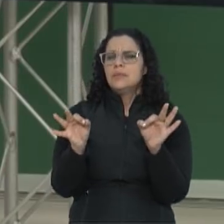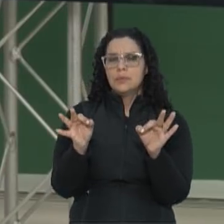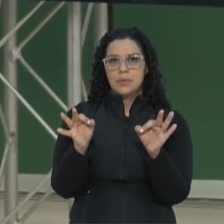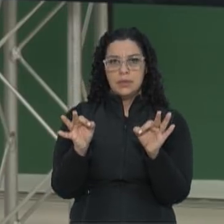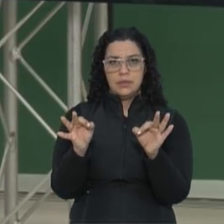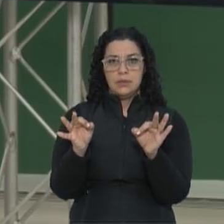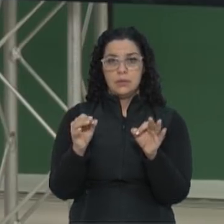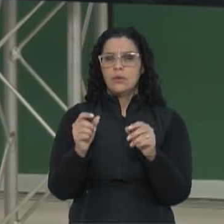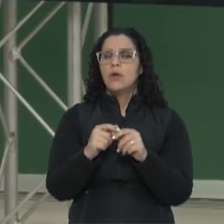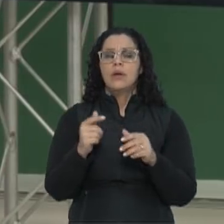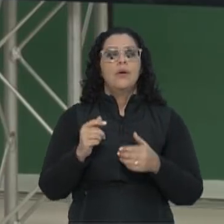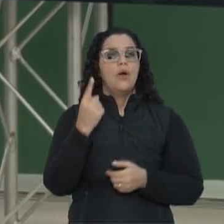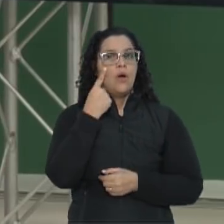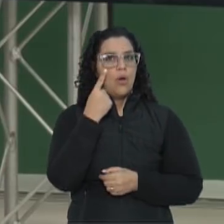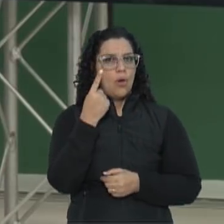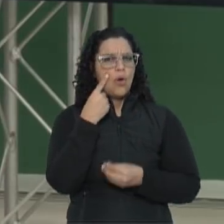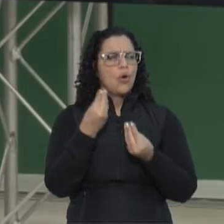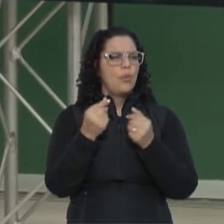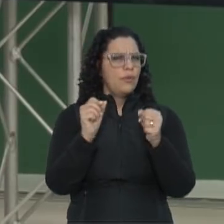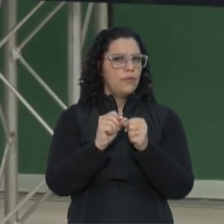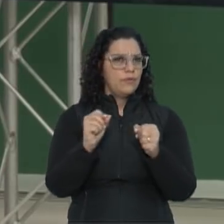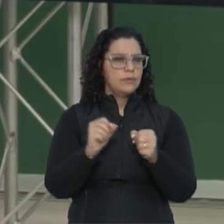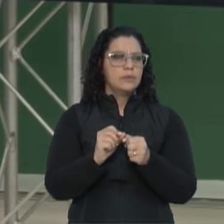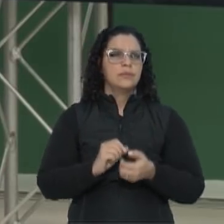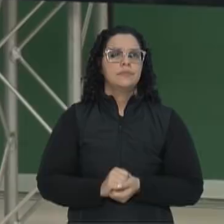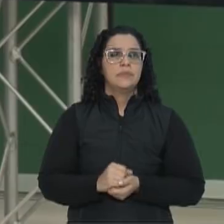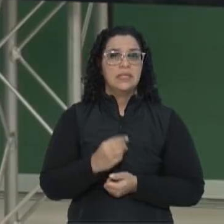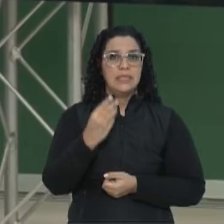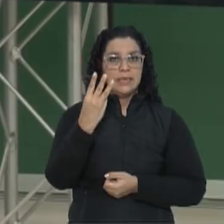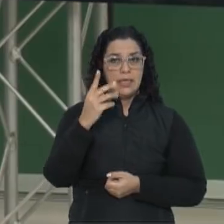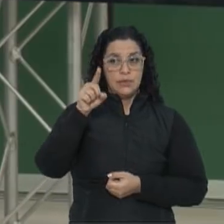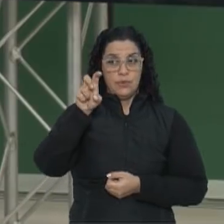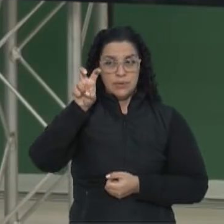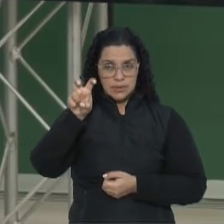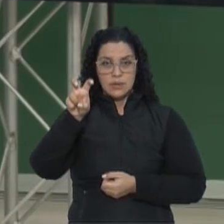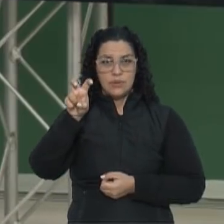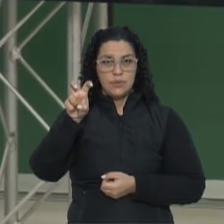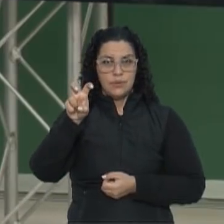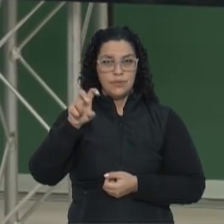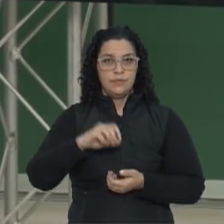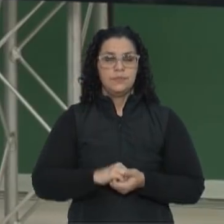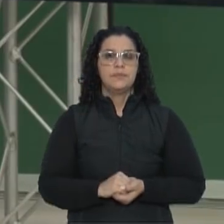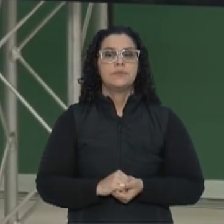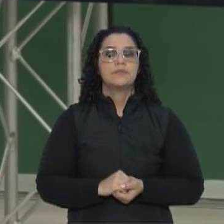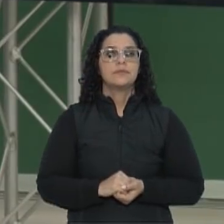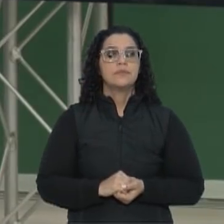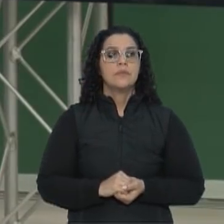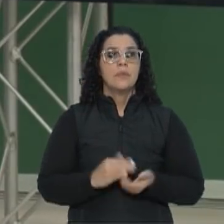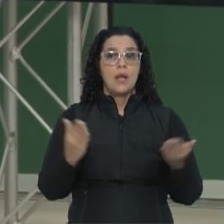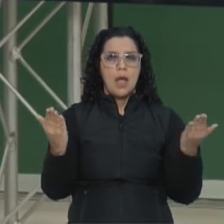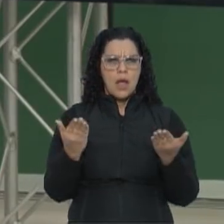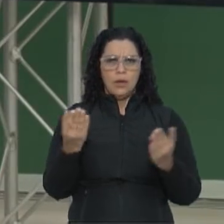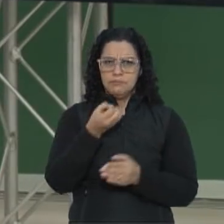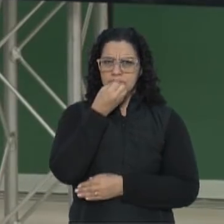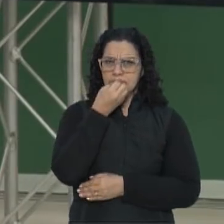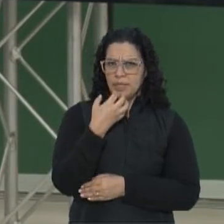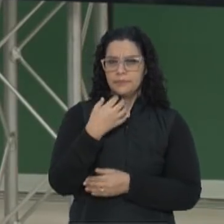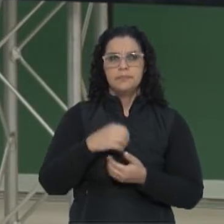eu vou simplificando. Então, o que eu tenho aqui? 3 inteiros e 5 décimos. Muito